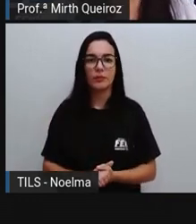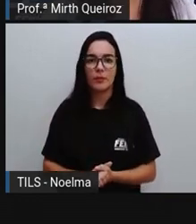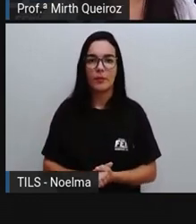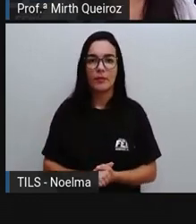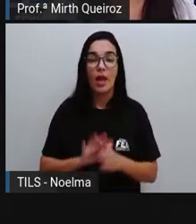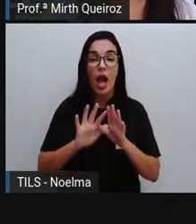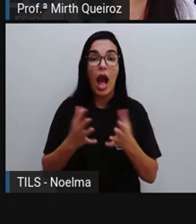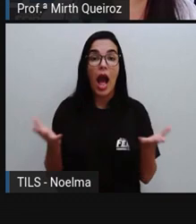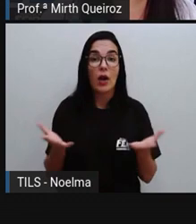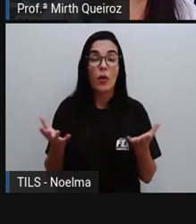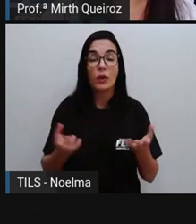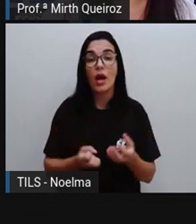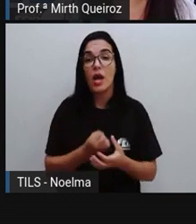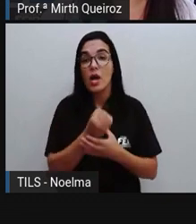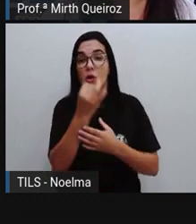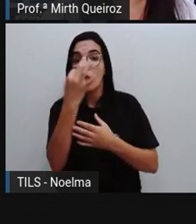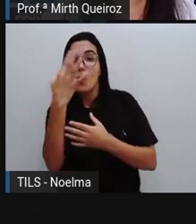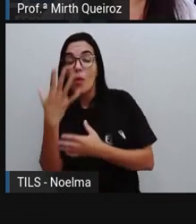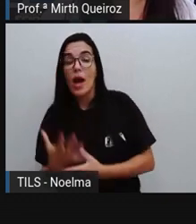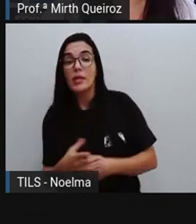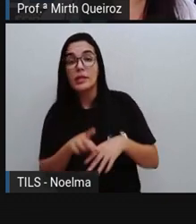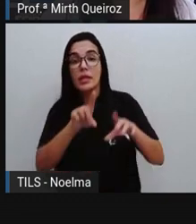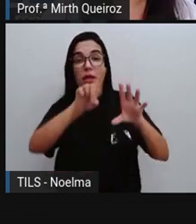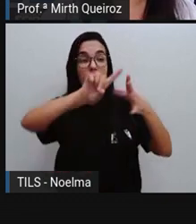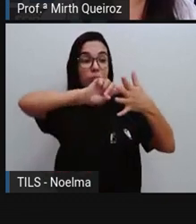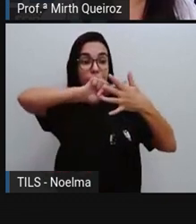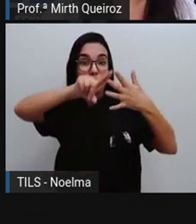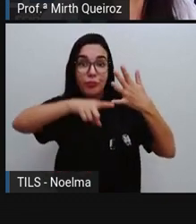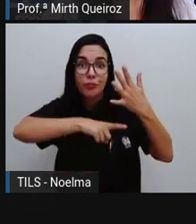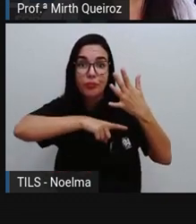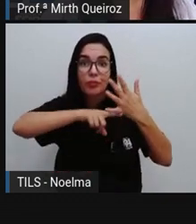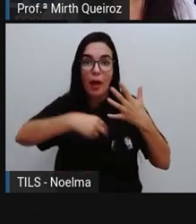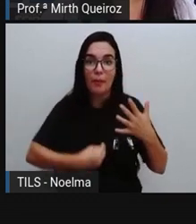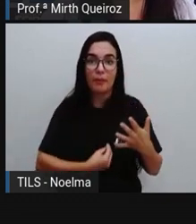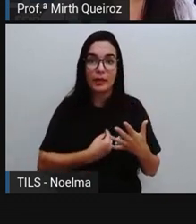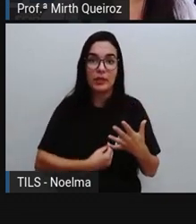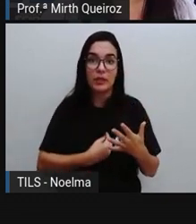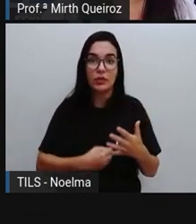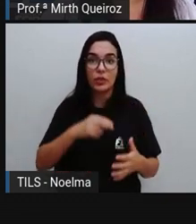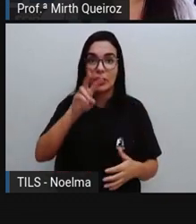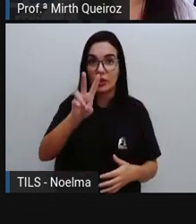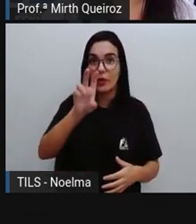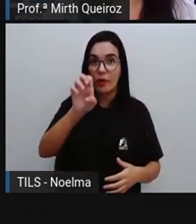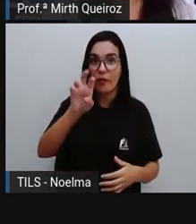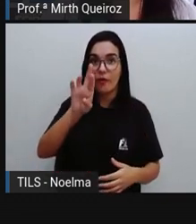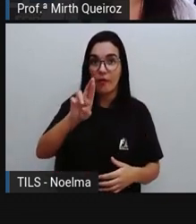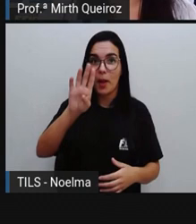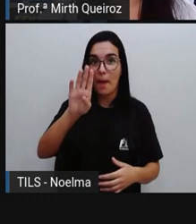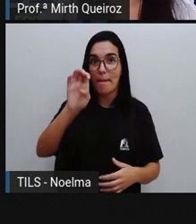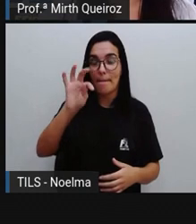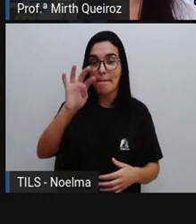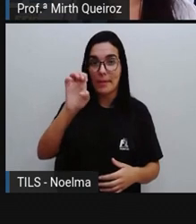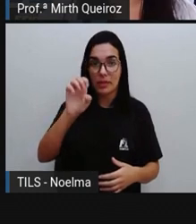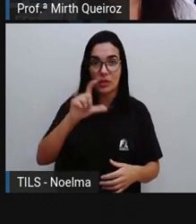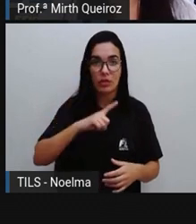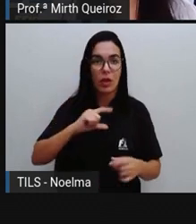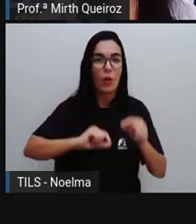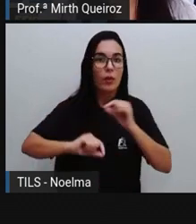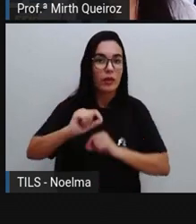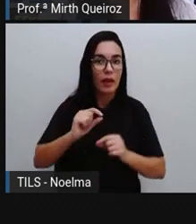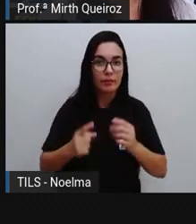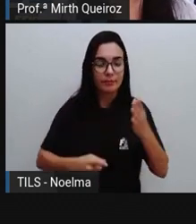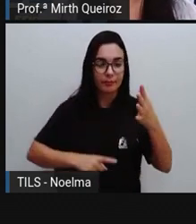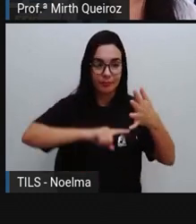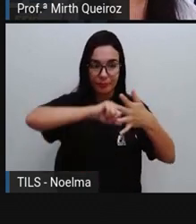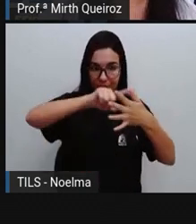Quais são os elementos que estão presentes, então, em um verbete? Primeiro, nós temos a entrada, né? Que é a própria palavra, que